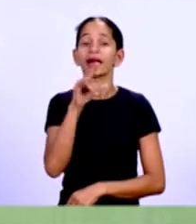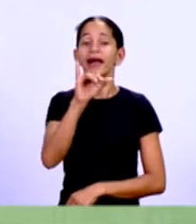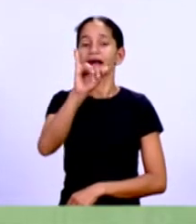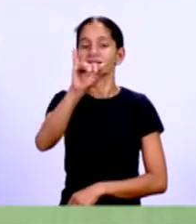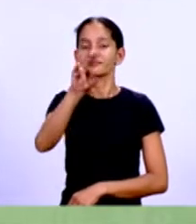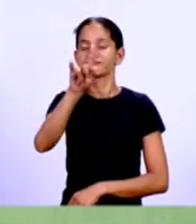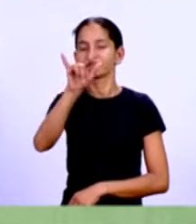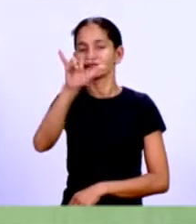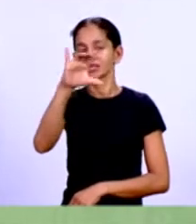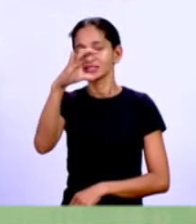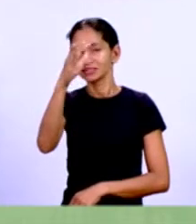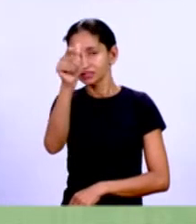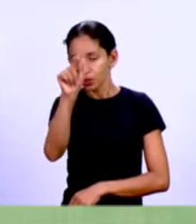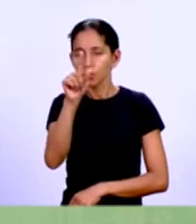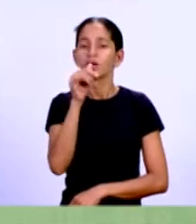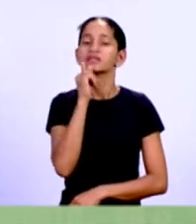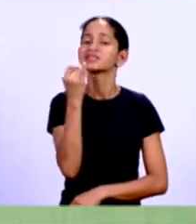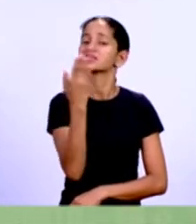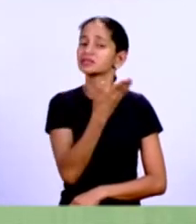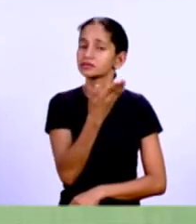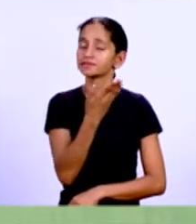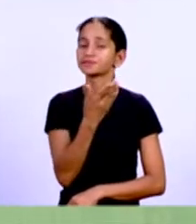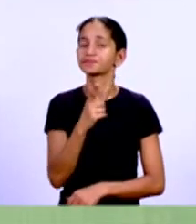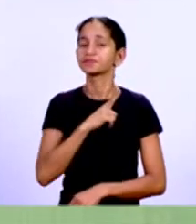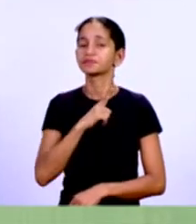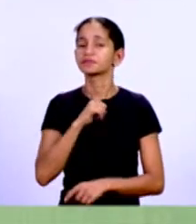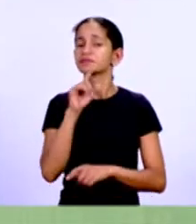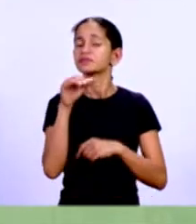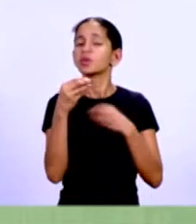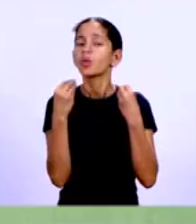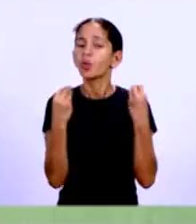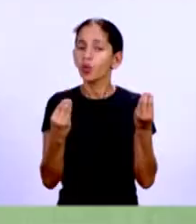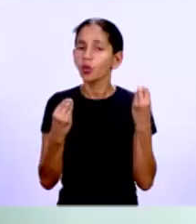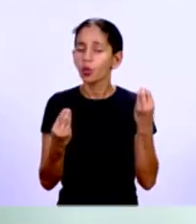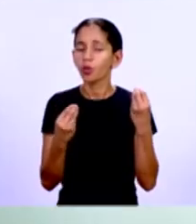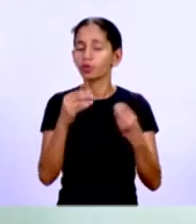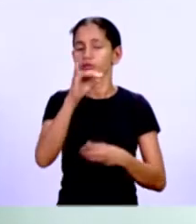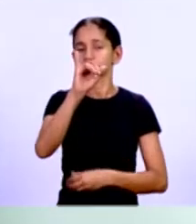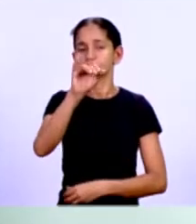inflação? Primeiro, por que se prevenir da inflação, né? Em que situação